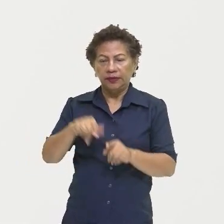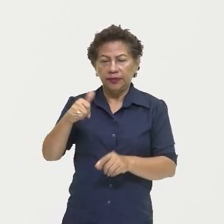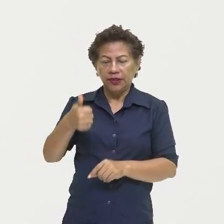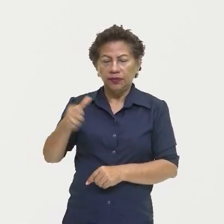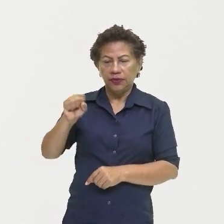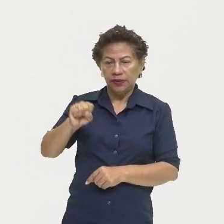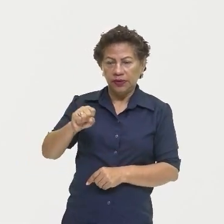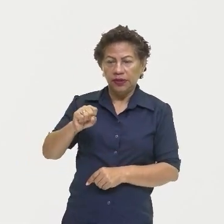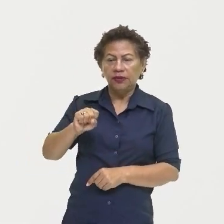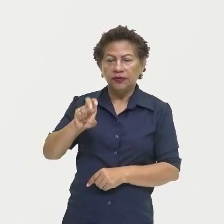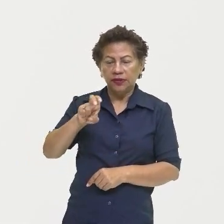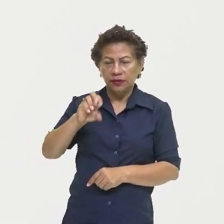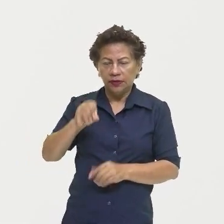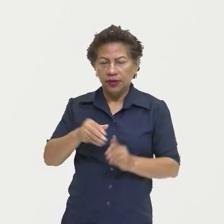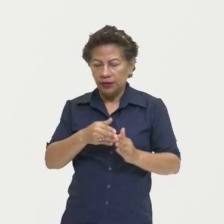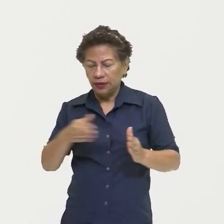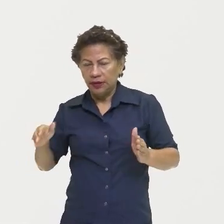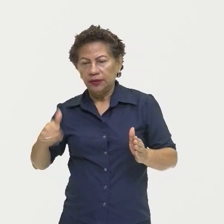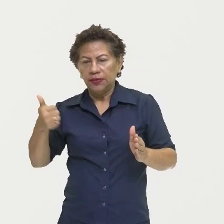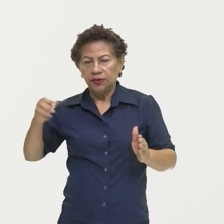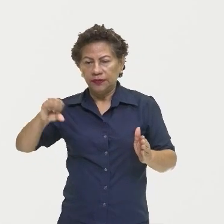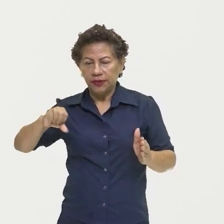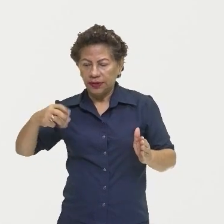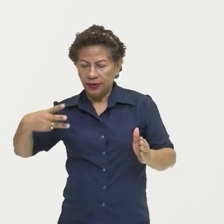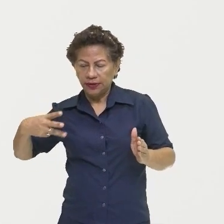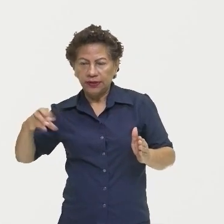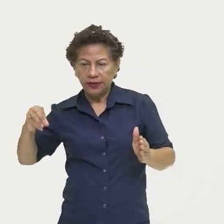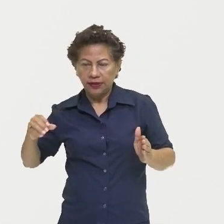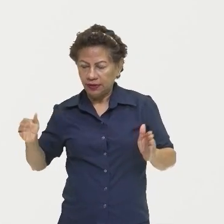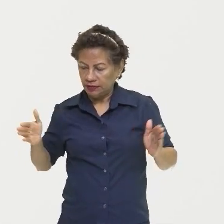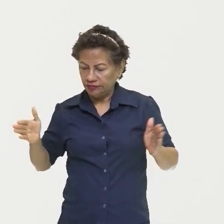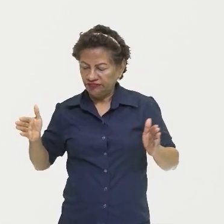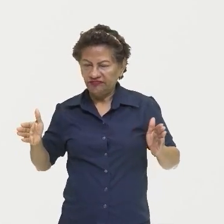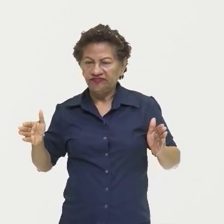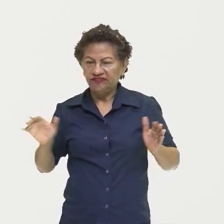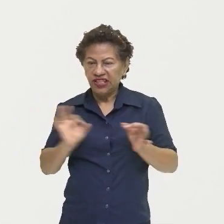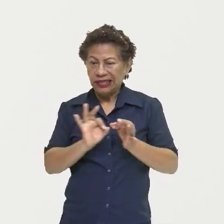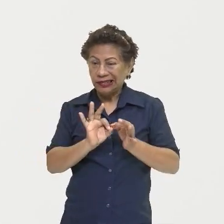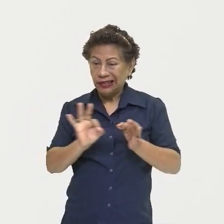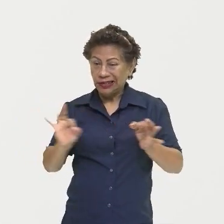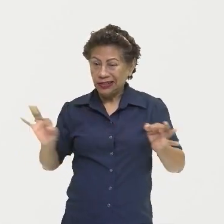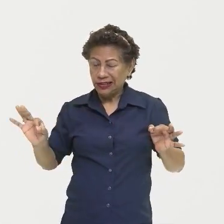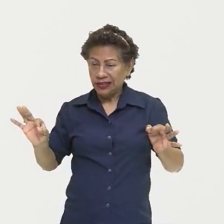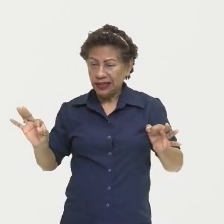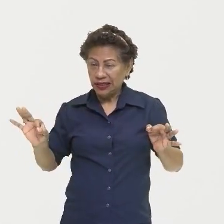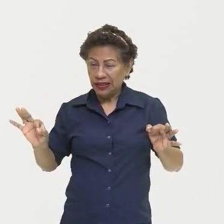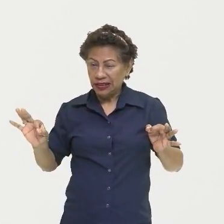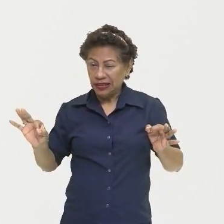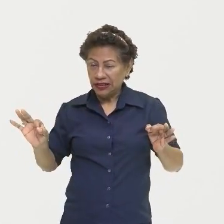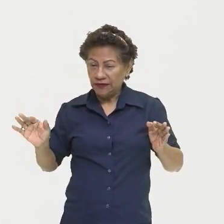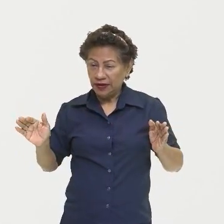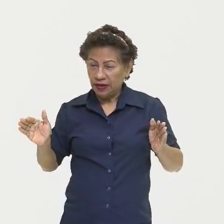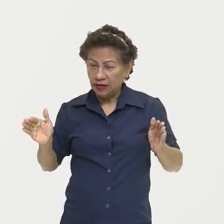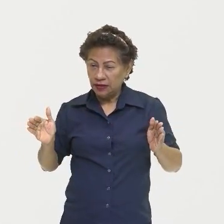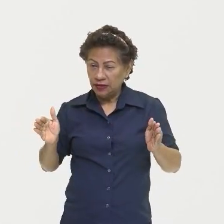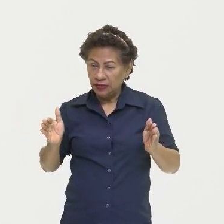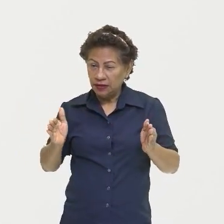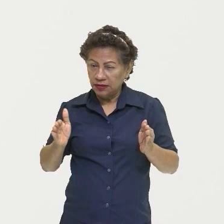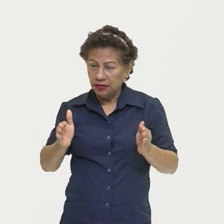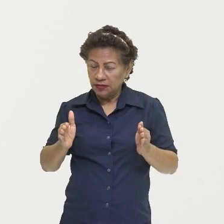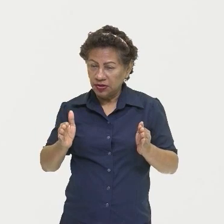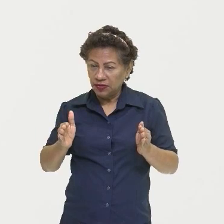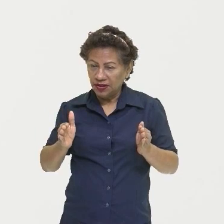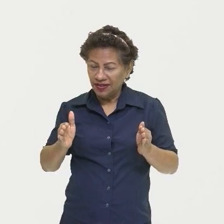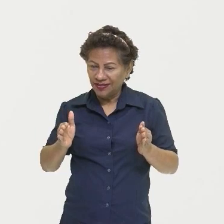1850 até 1930, né? As distâncias aqui, olha, elas já vão diminuindo, né? Como se o mapa